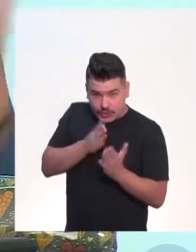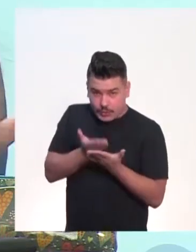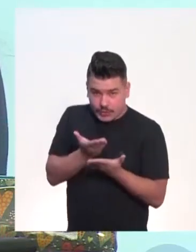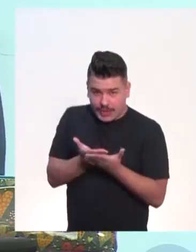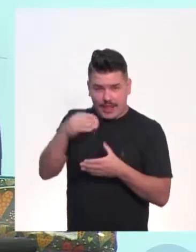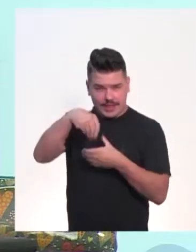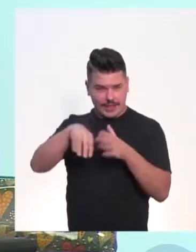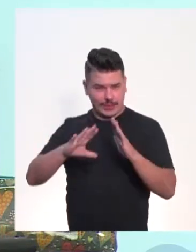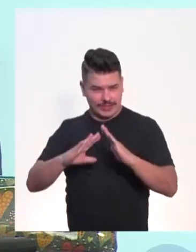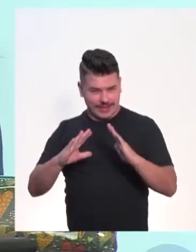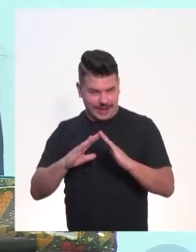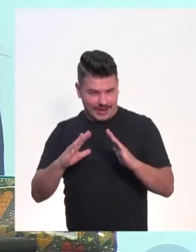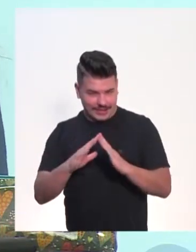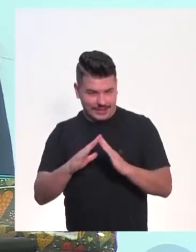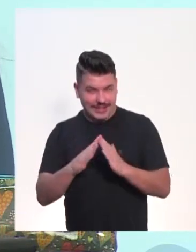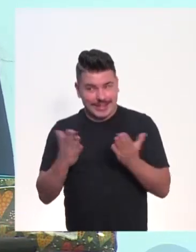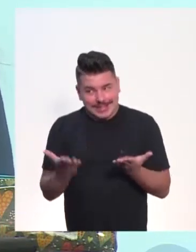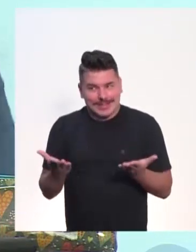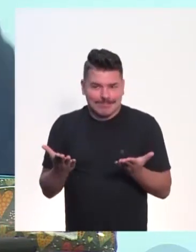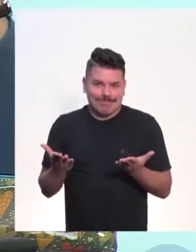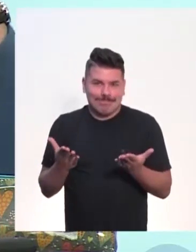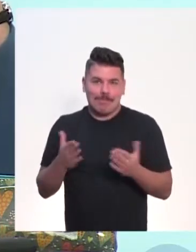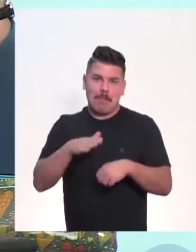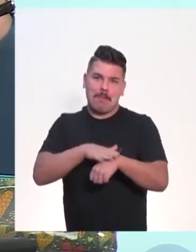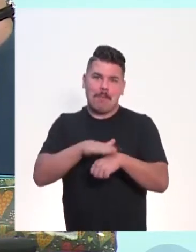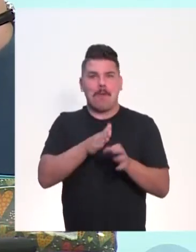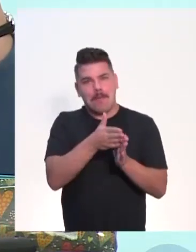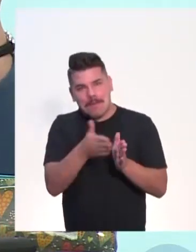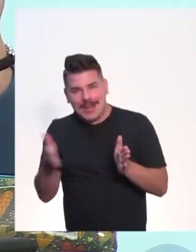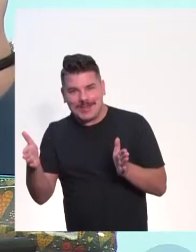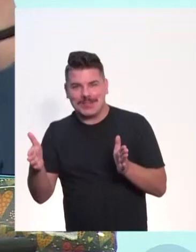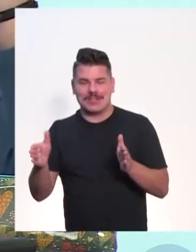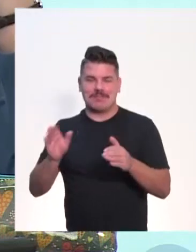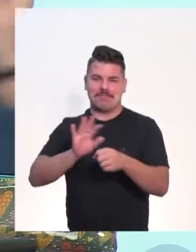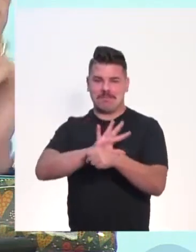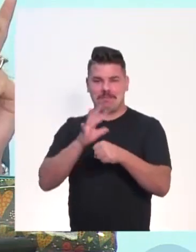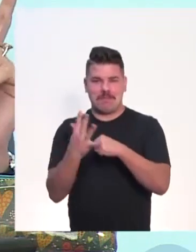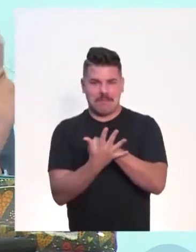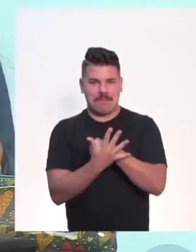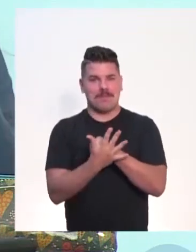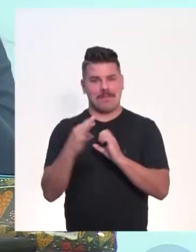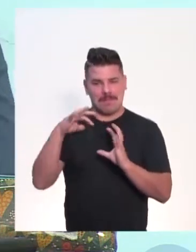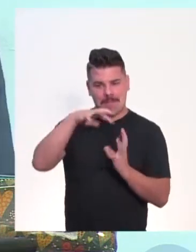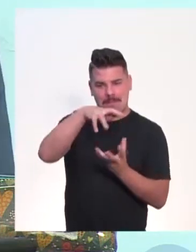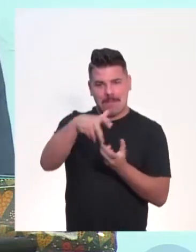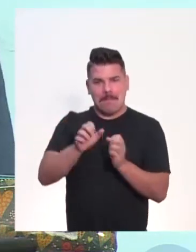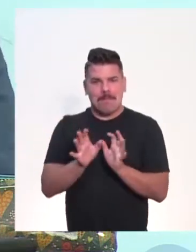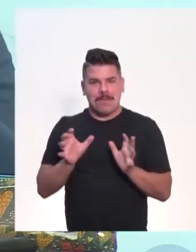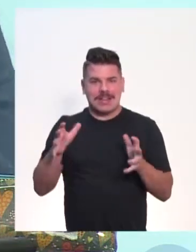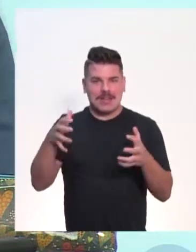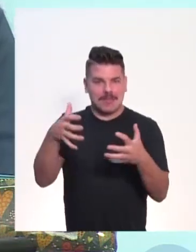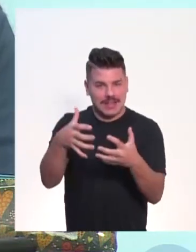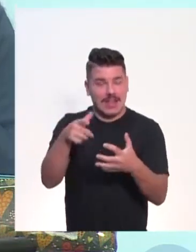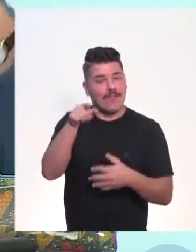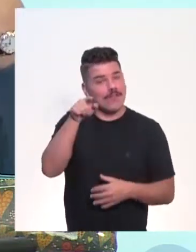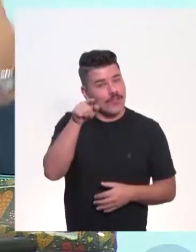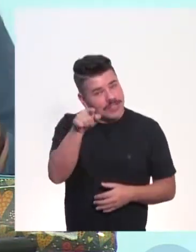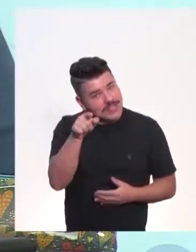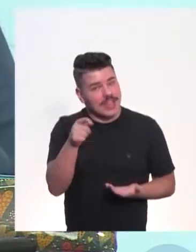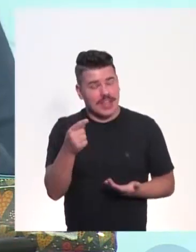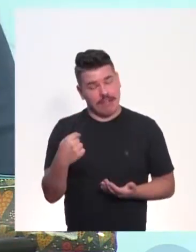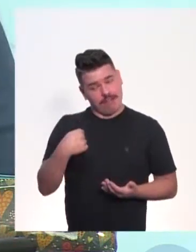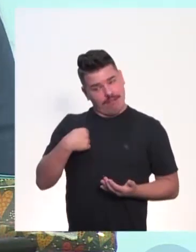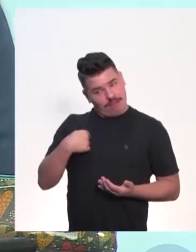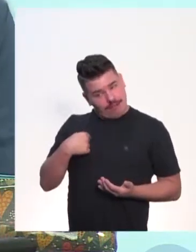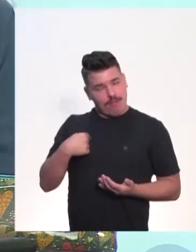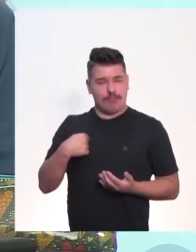casa nesse novo cenário? Primeiro de tudo, organização pessoal. Eu, Patrícia,